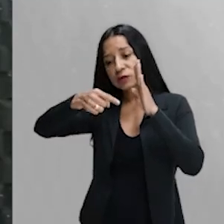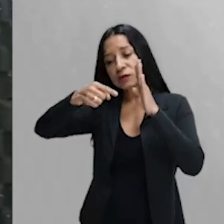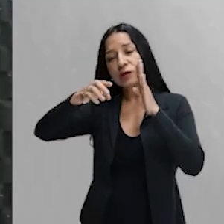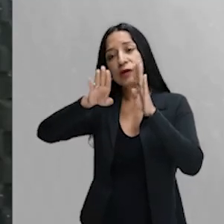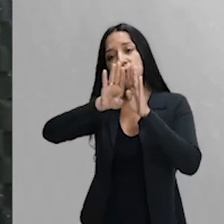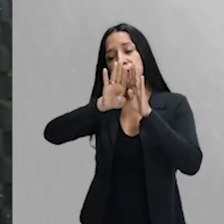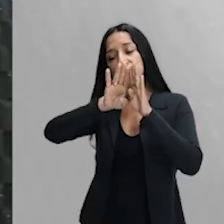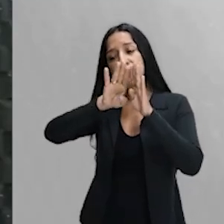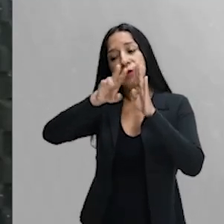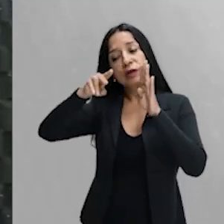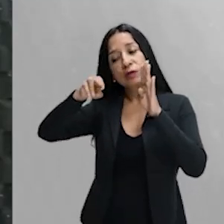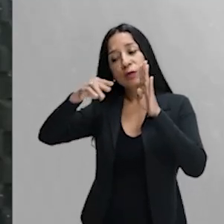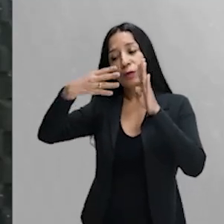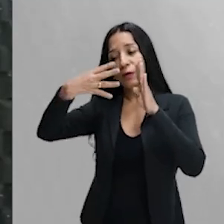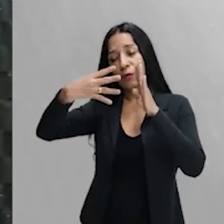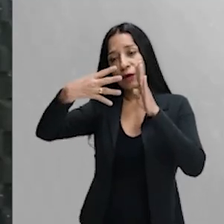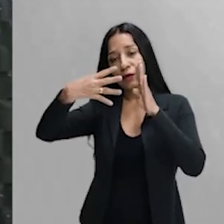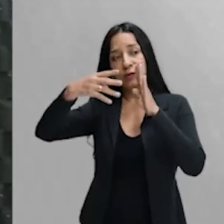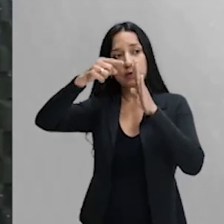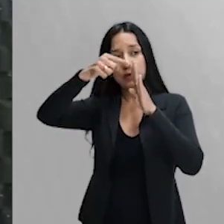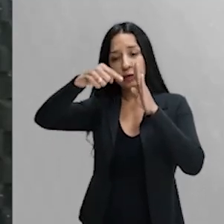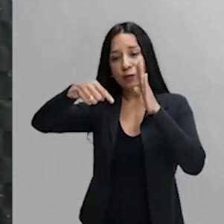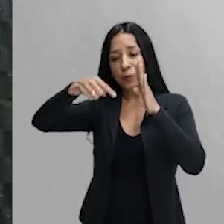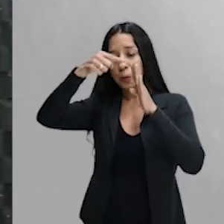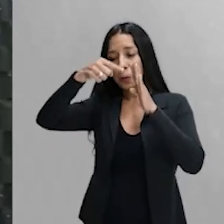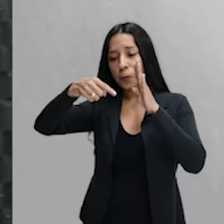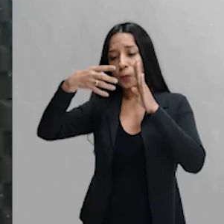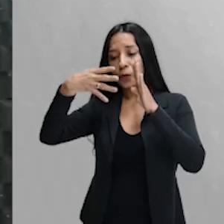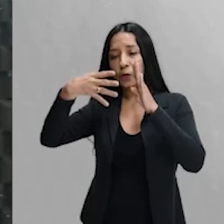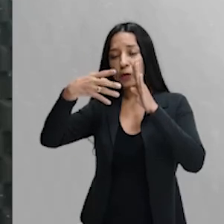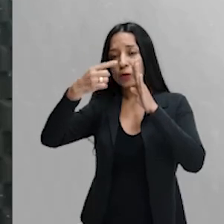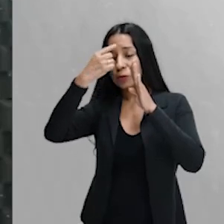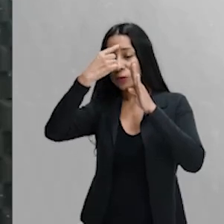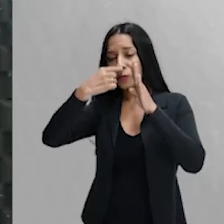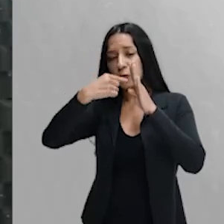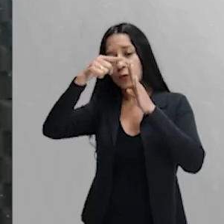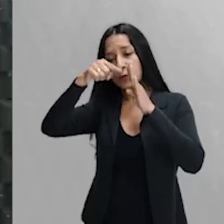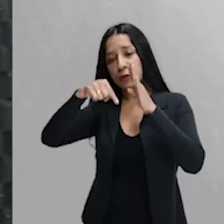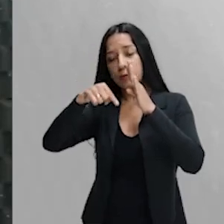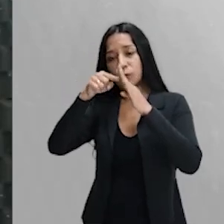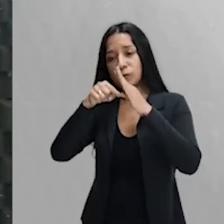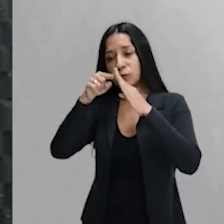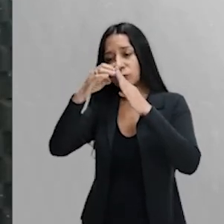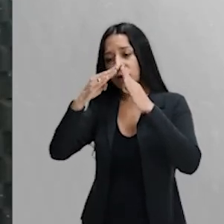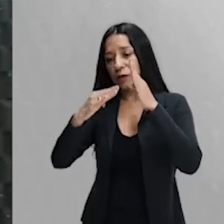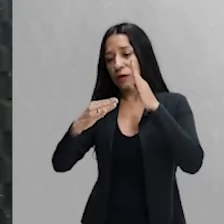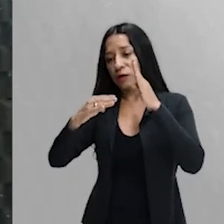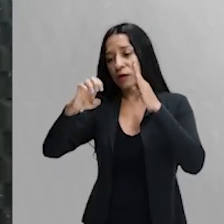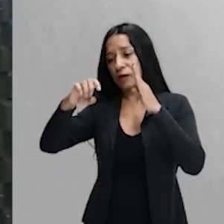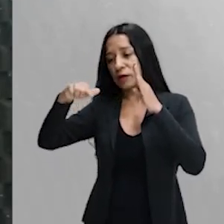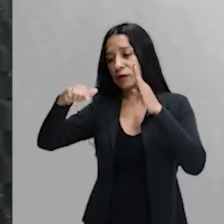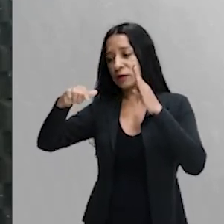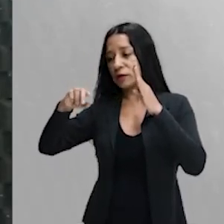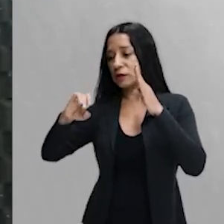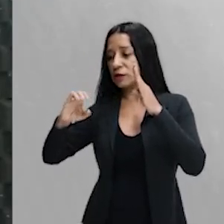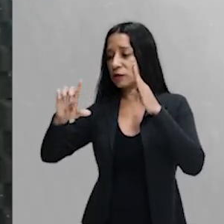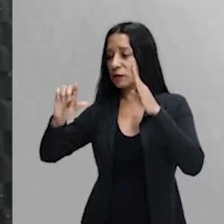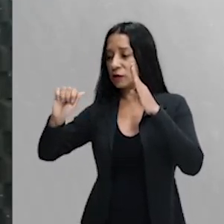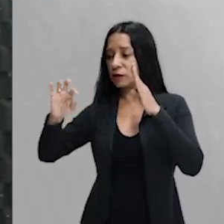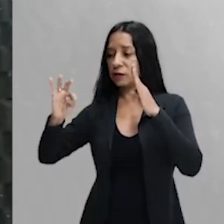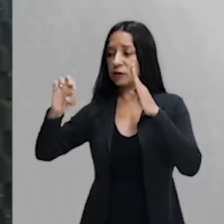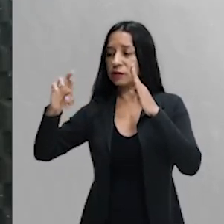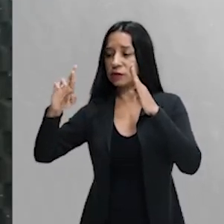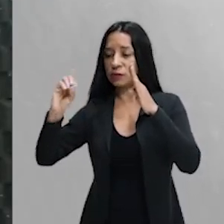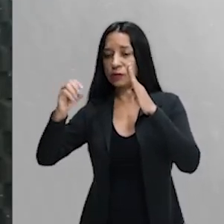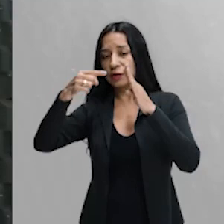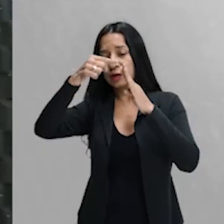face lateral, né, que é essa figura que eu coloquei para você, é um triângulo equilátero, tá? Então, esse lado aqui